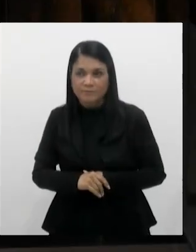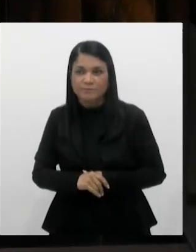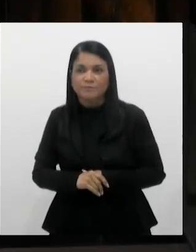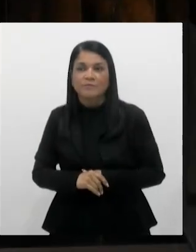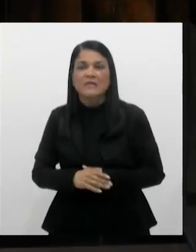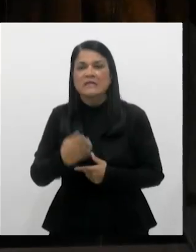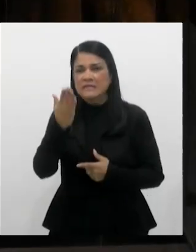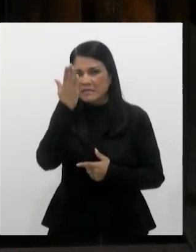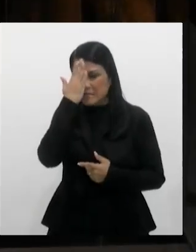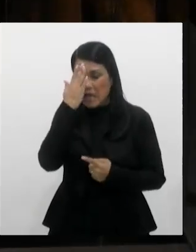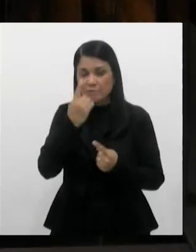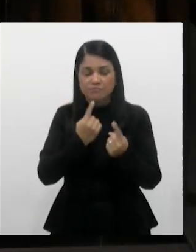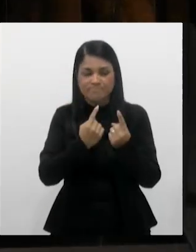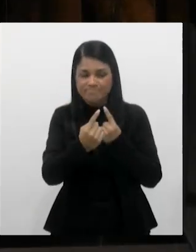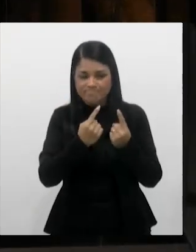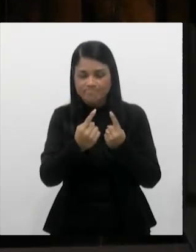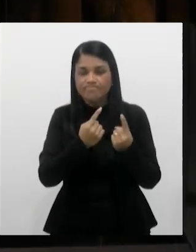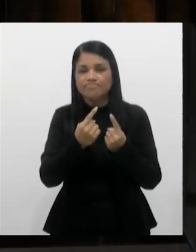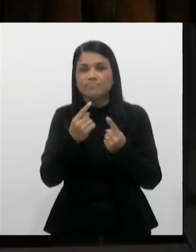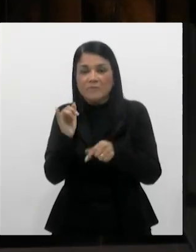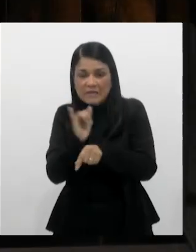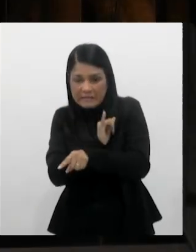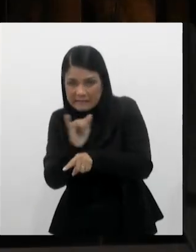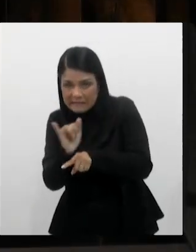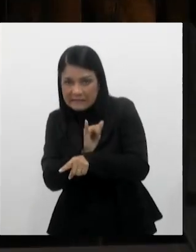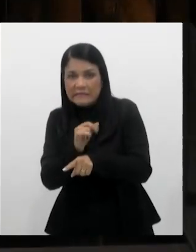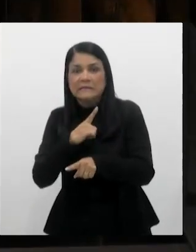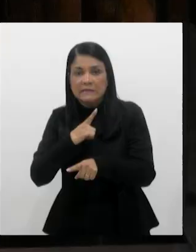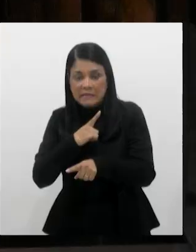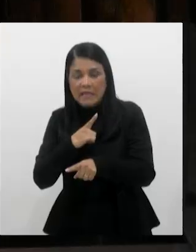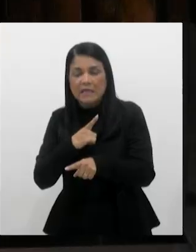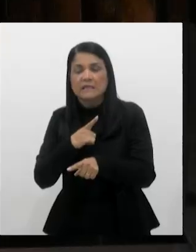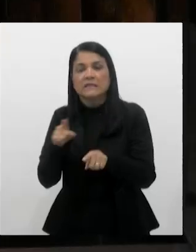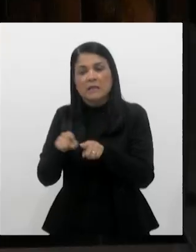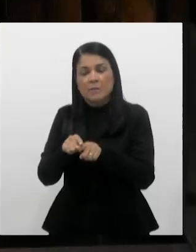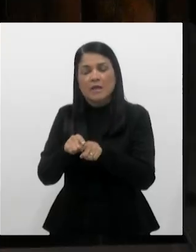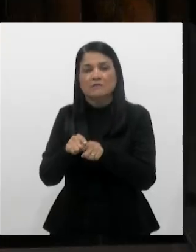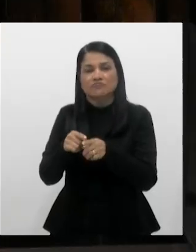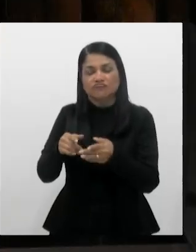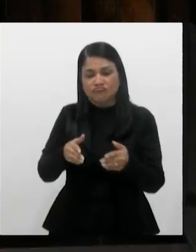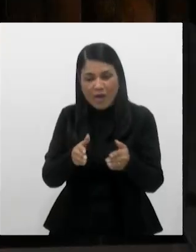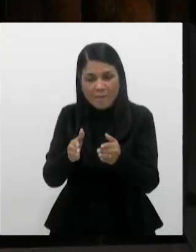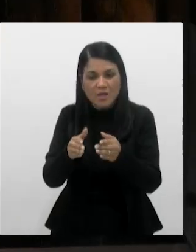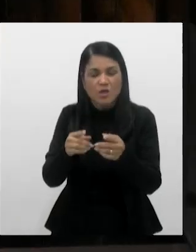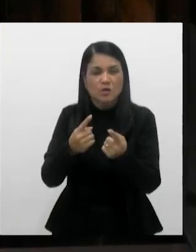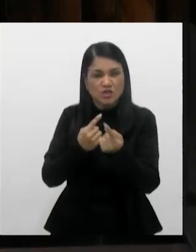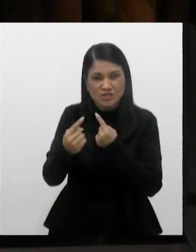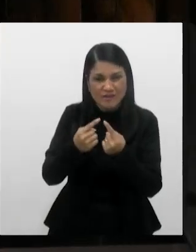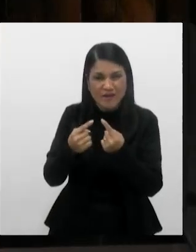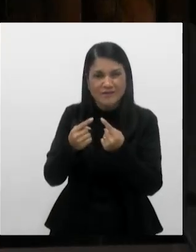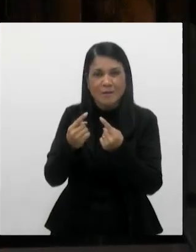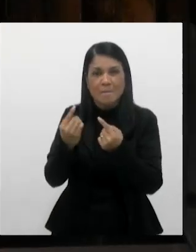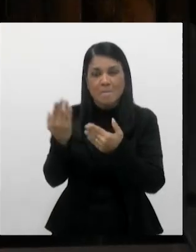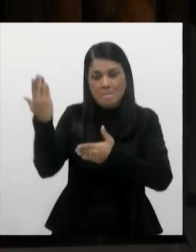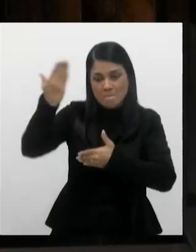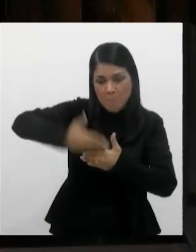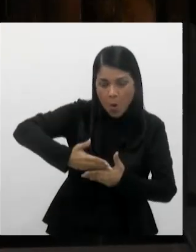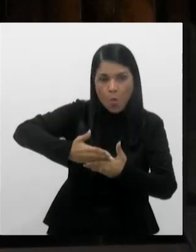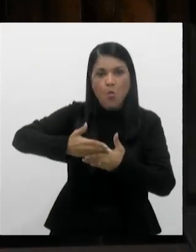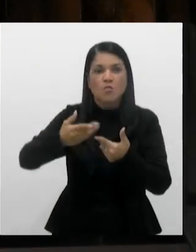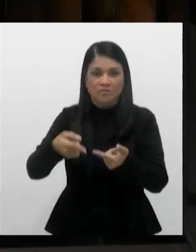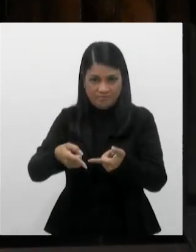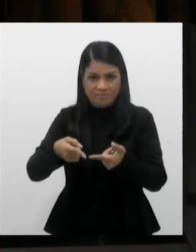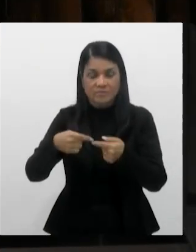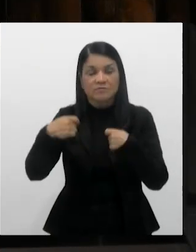vias alternativas existem, que também estão completamente destruídas. A gente sabe que vão ser feitos